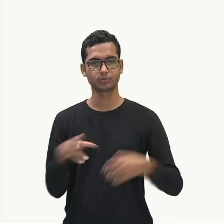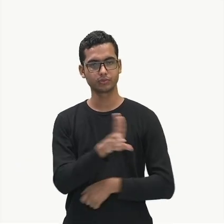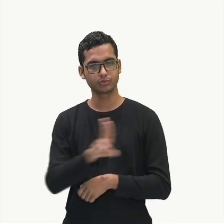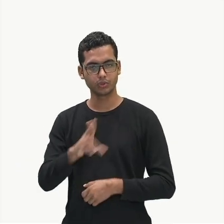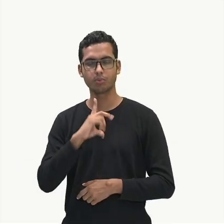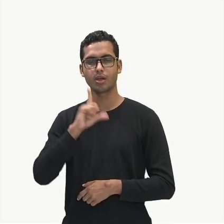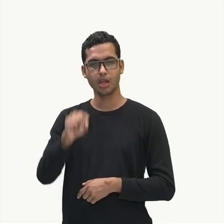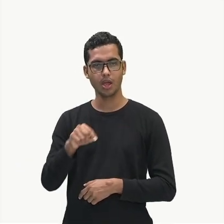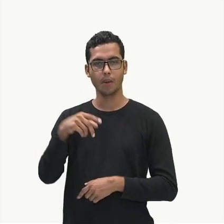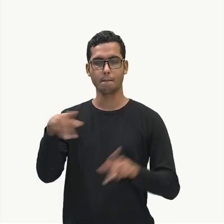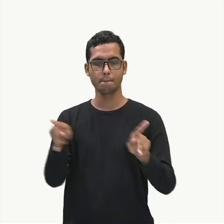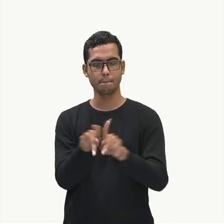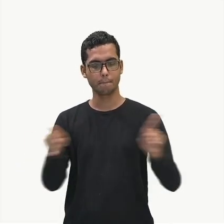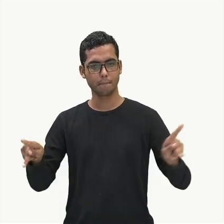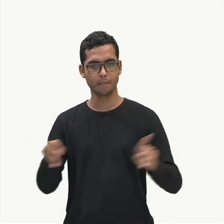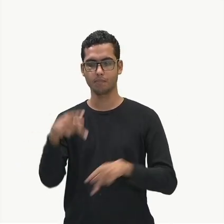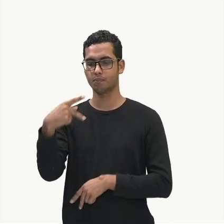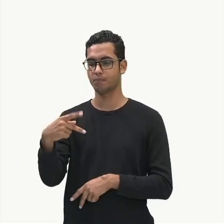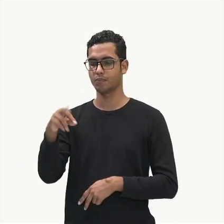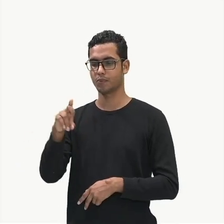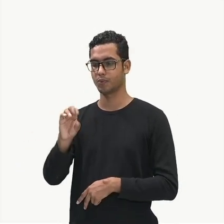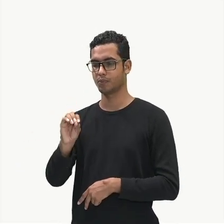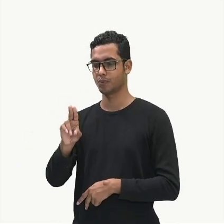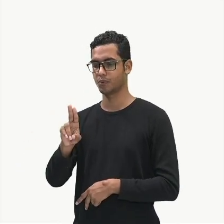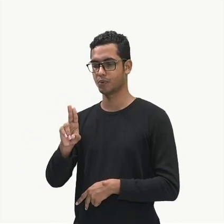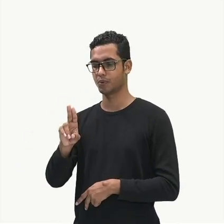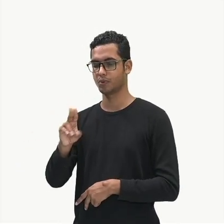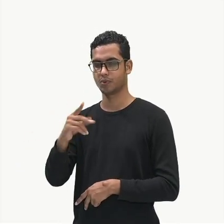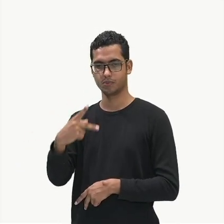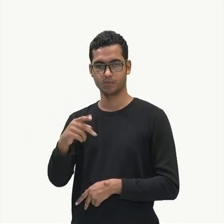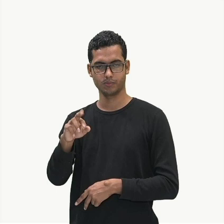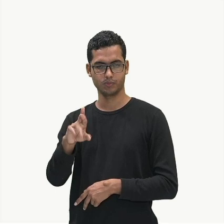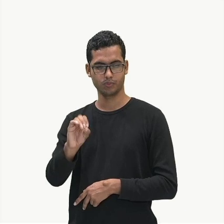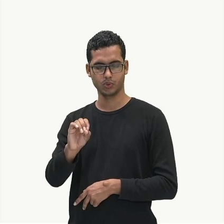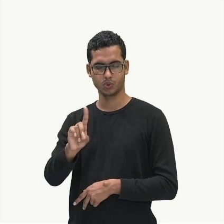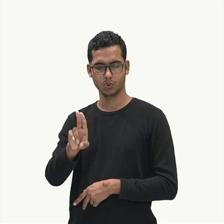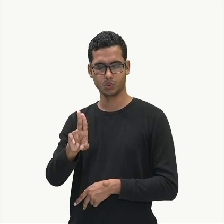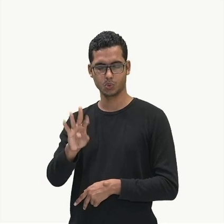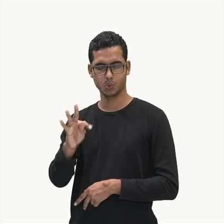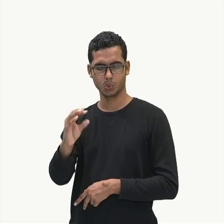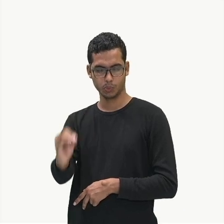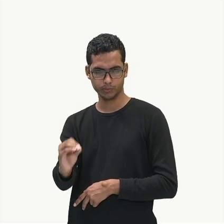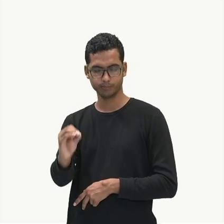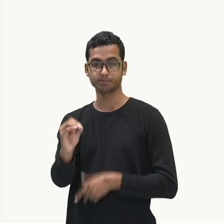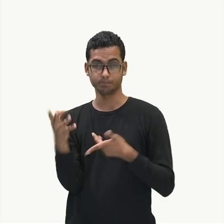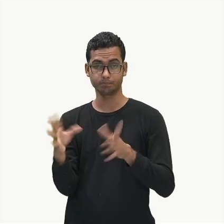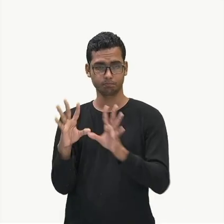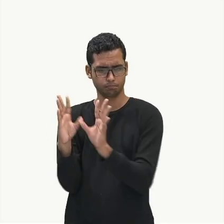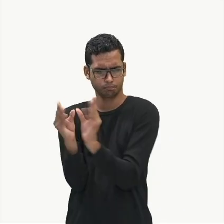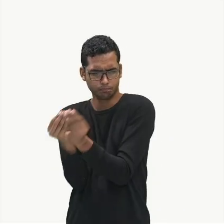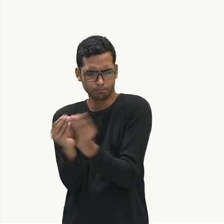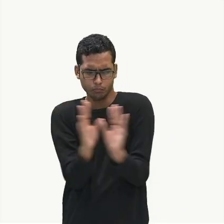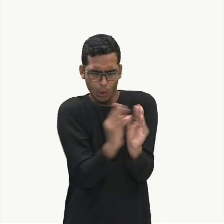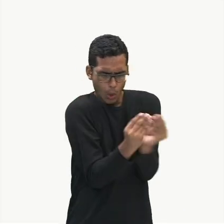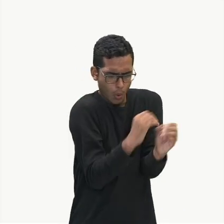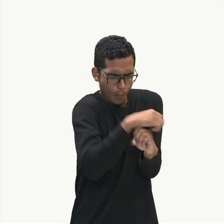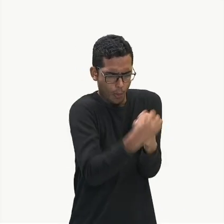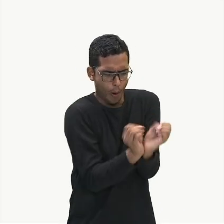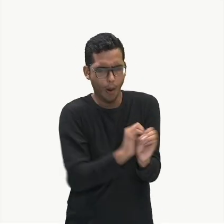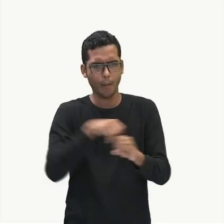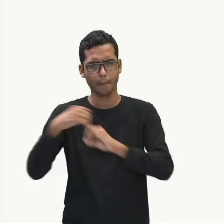os átomos, né, que se faz presente nos reagentes, nessas moléculas, elas têm